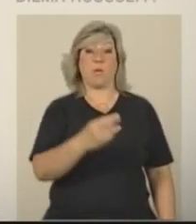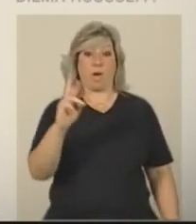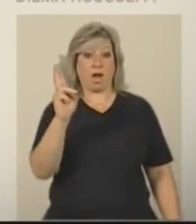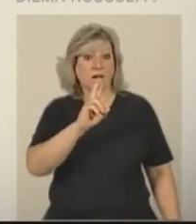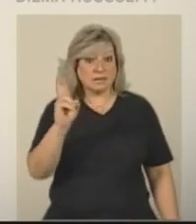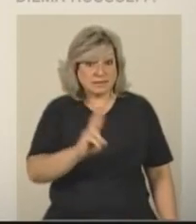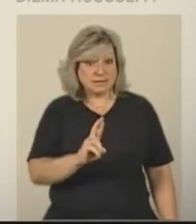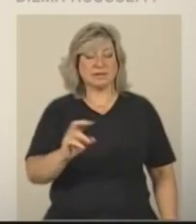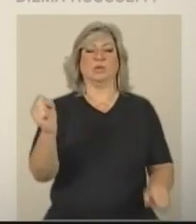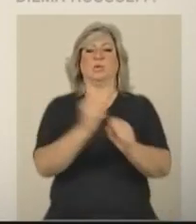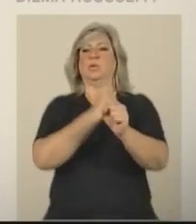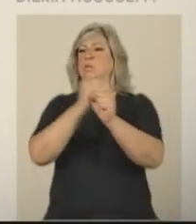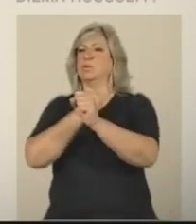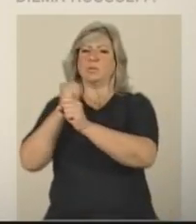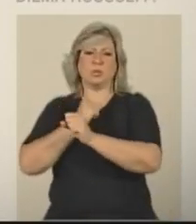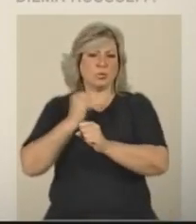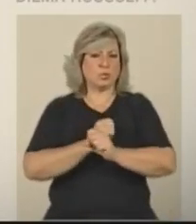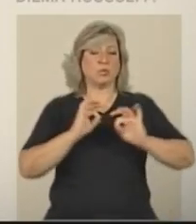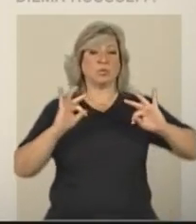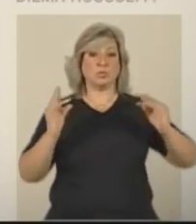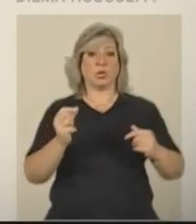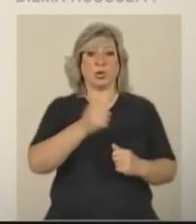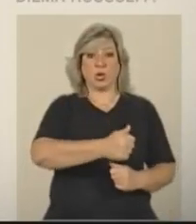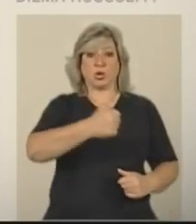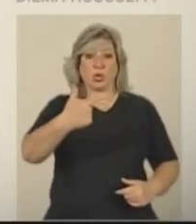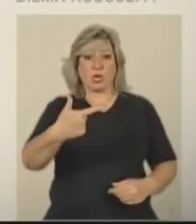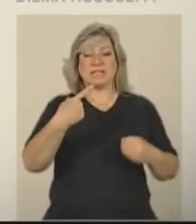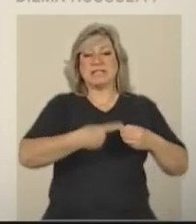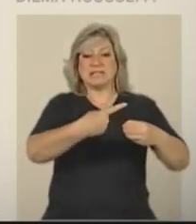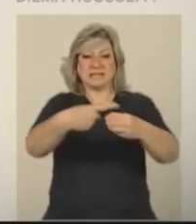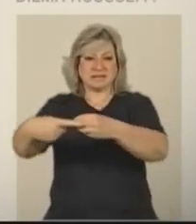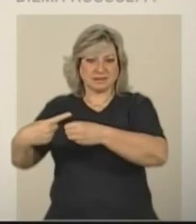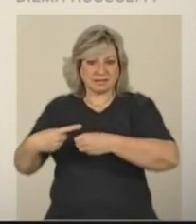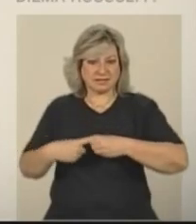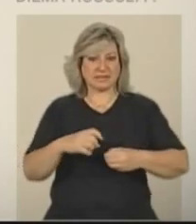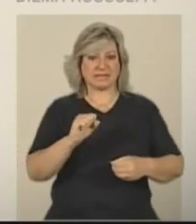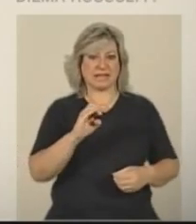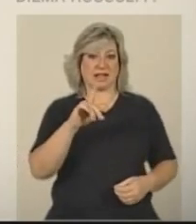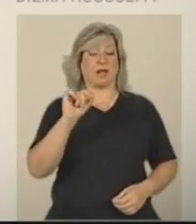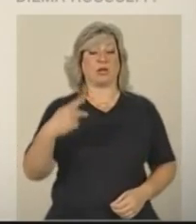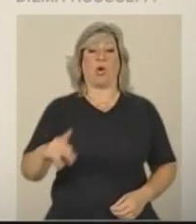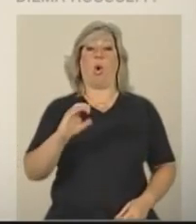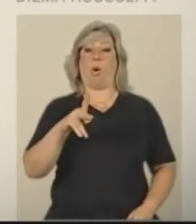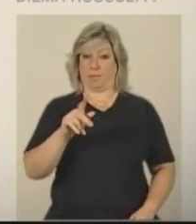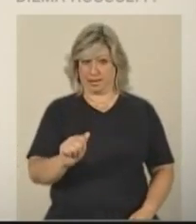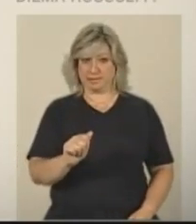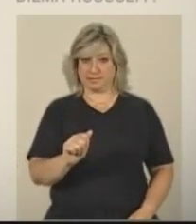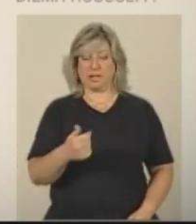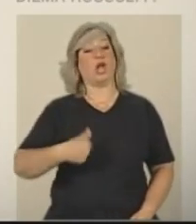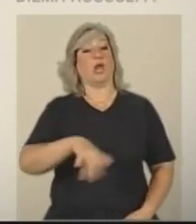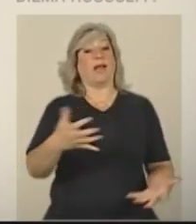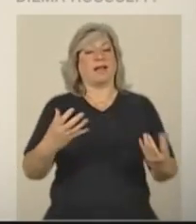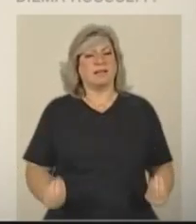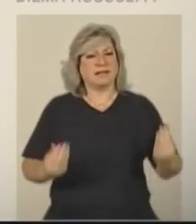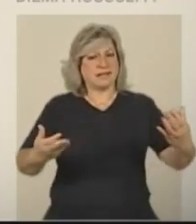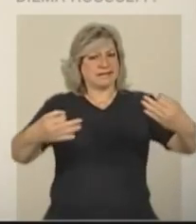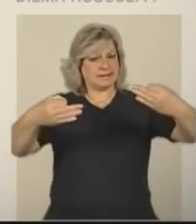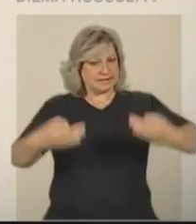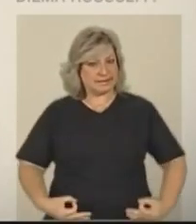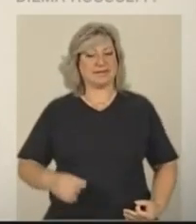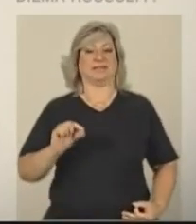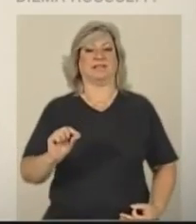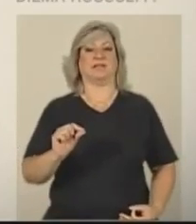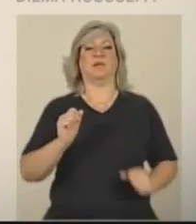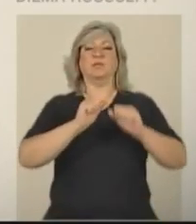R$ 200 milhões na infraestrutura das 12 cidades-sedes da Copa. Nós queremos garantir que haja